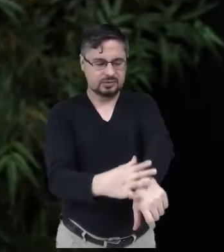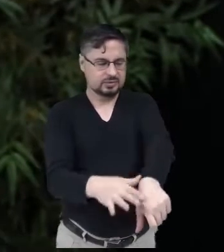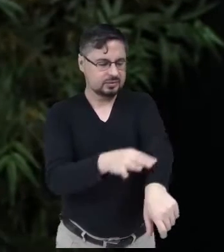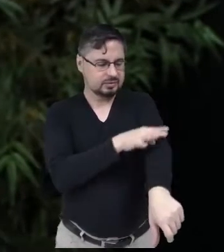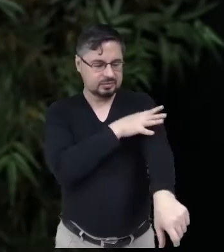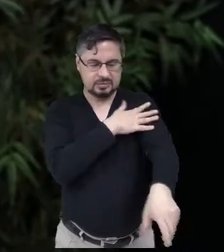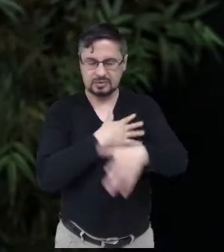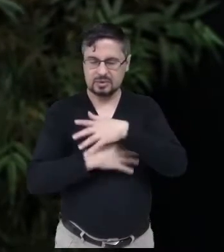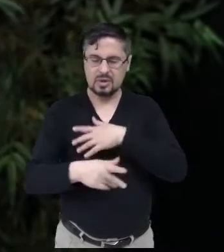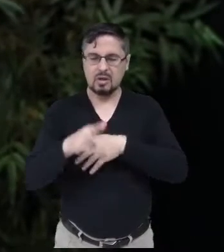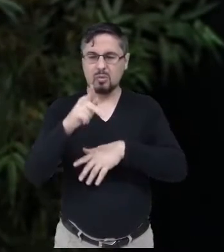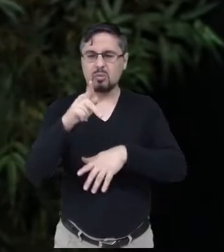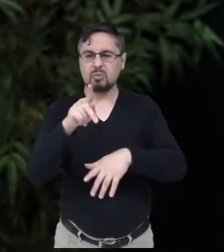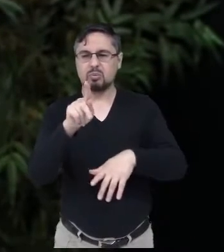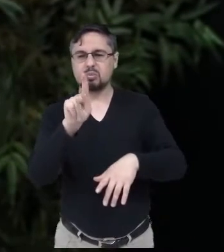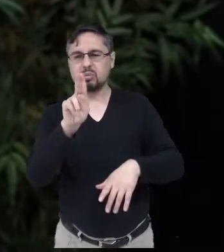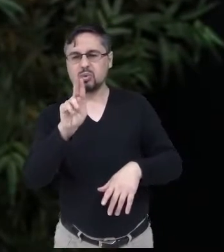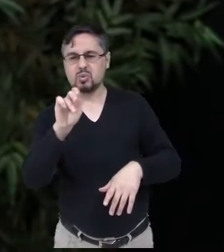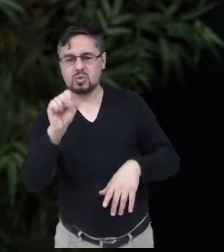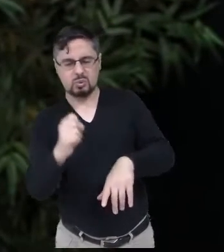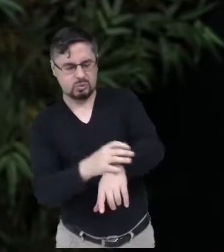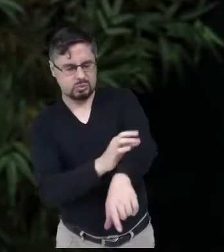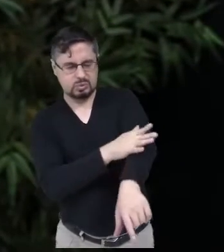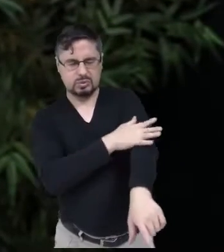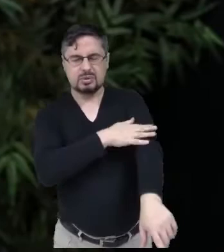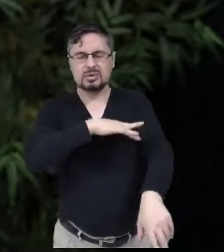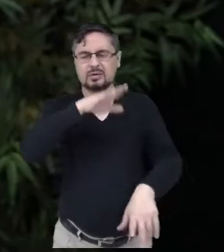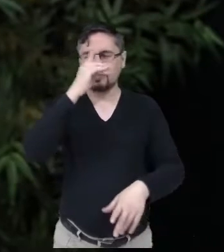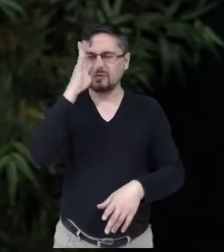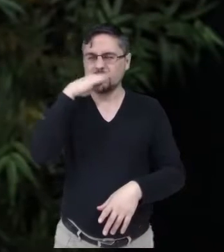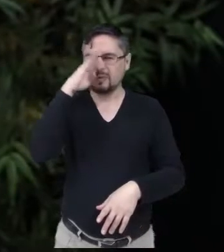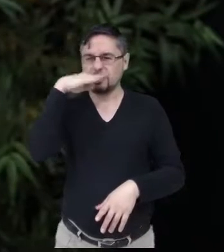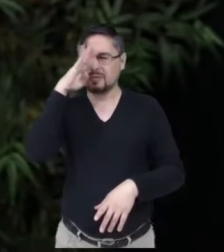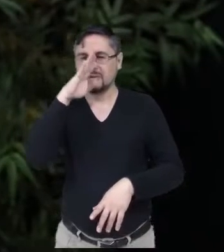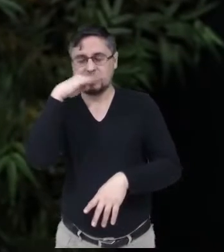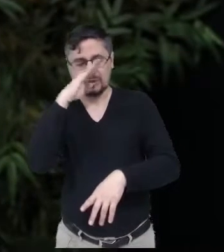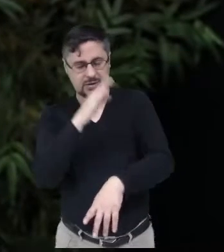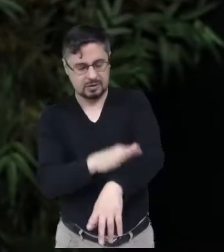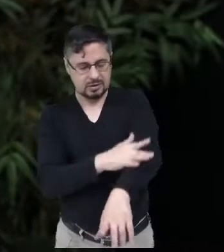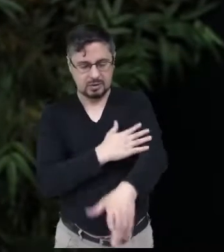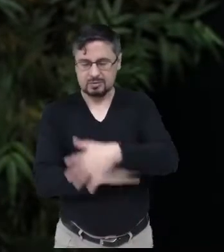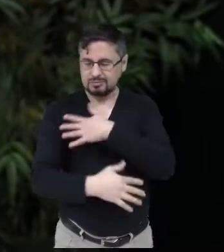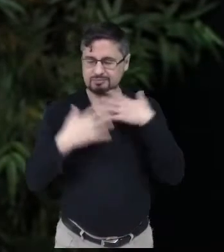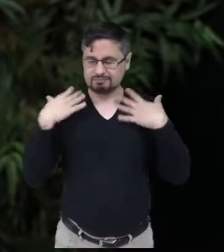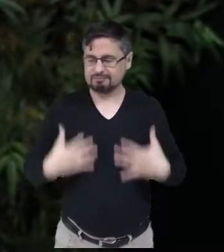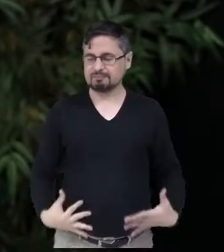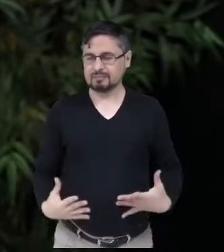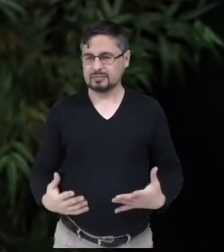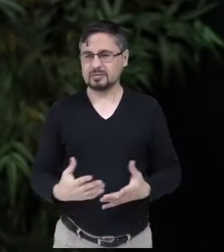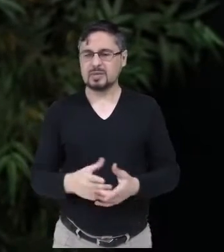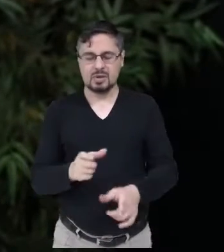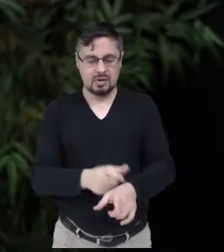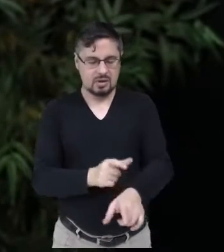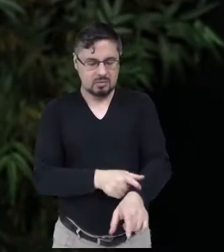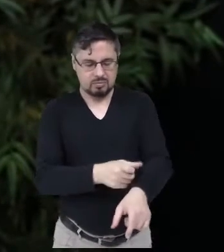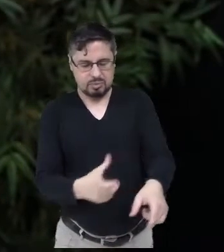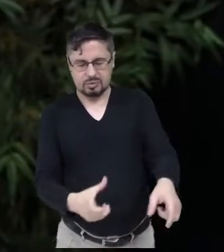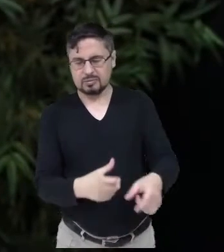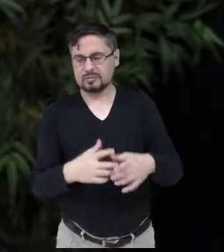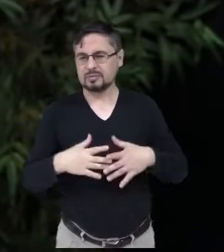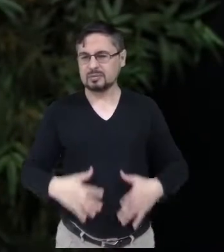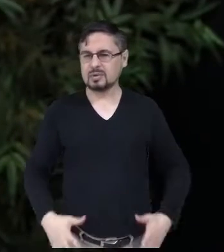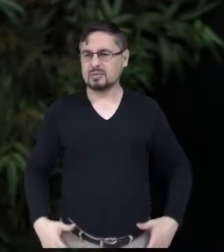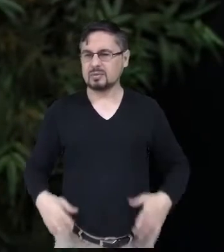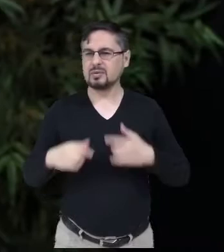o corpo. Havia um odor fétido, horrível, exalando dessa pessoa. Os nódulos começavam a cobrir